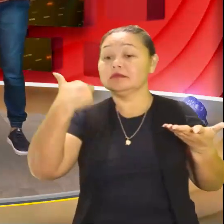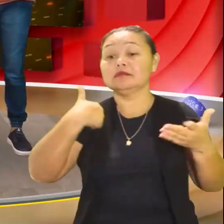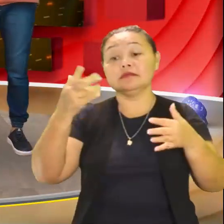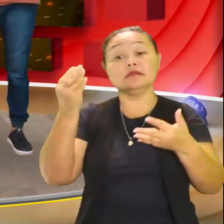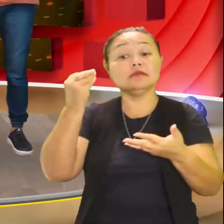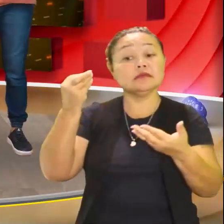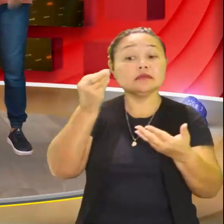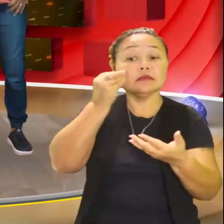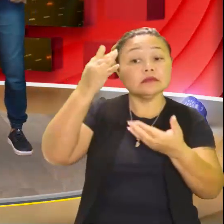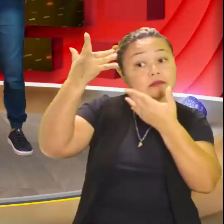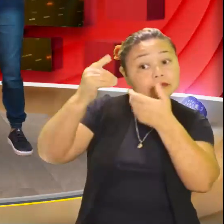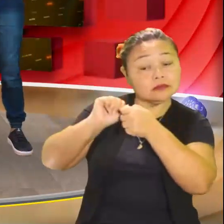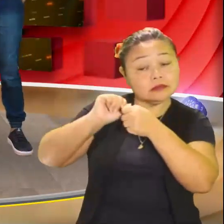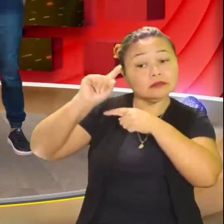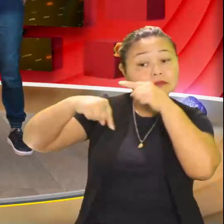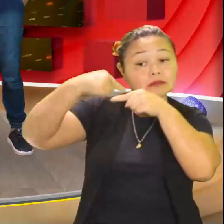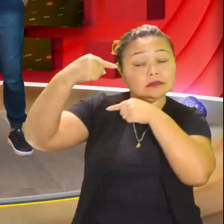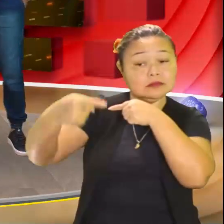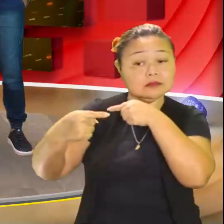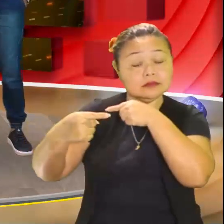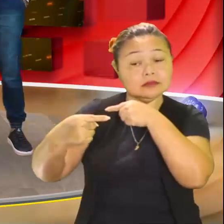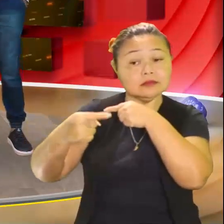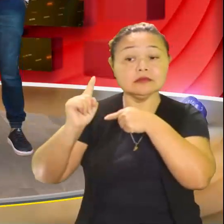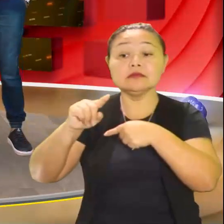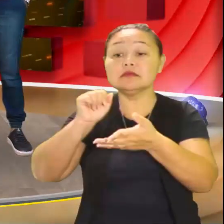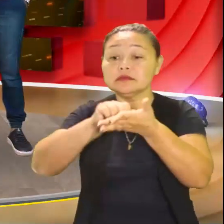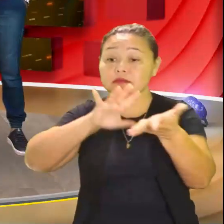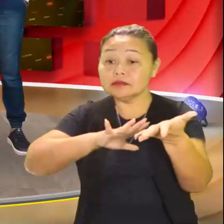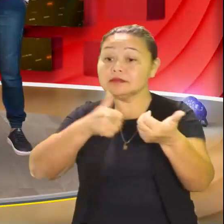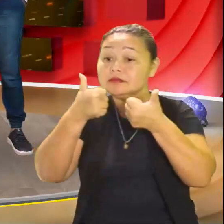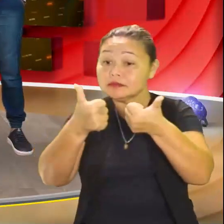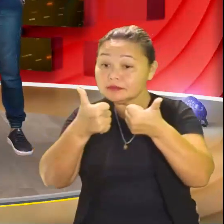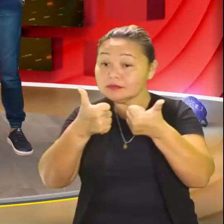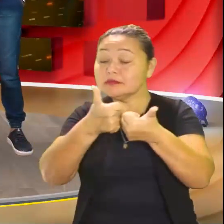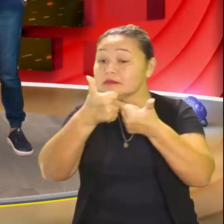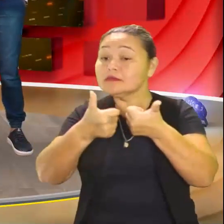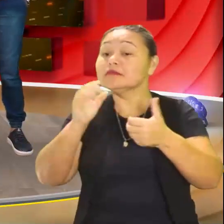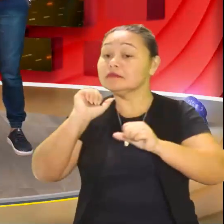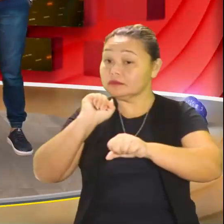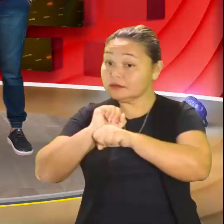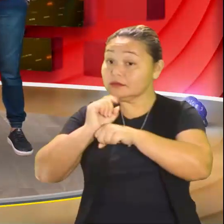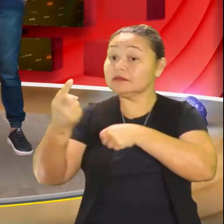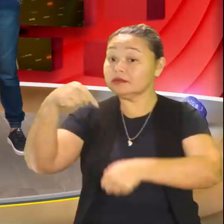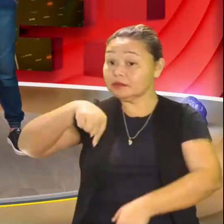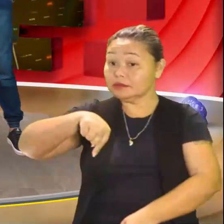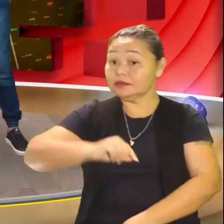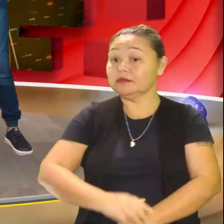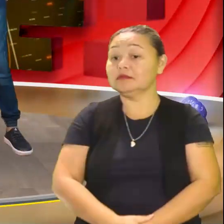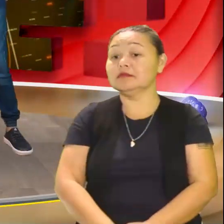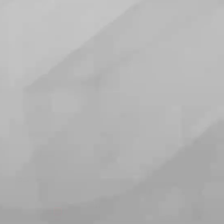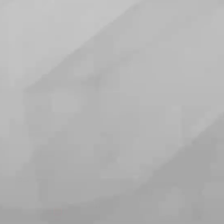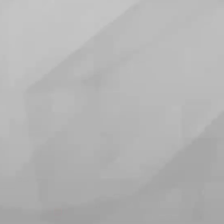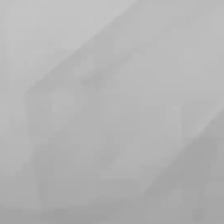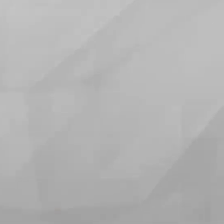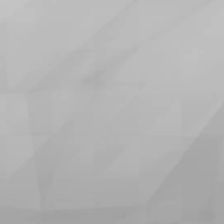solução do nosso teste de raciocínio após aí as nossas atividades, tá bom? Beleza? Já a gente está de volta.